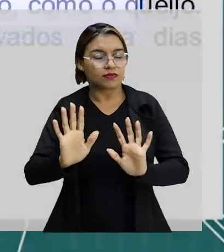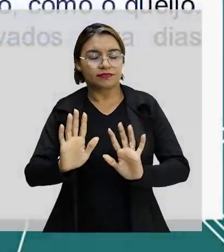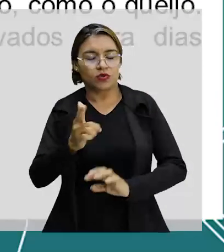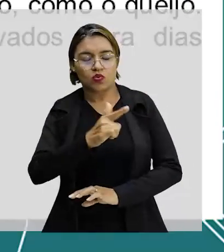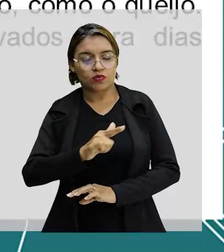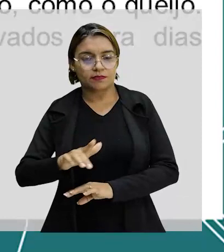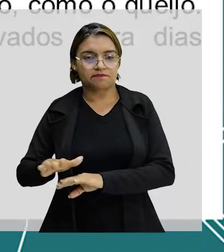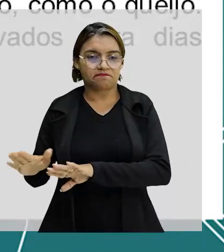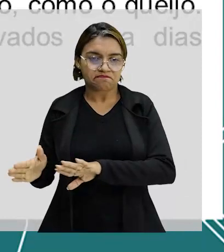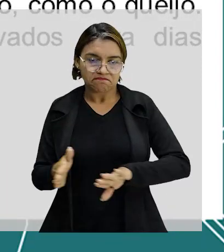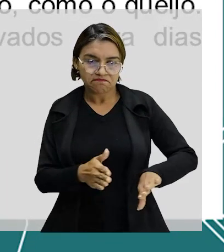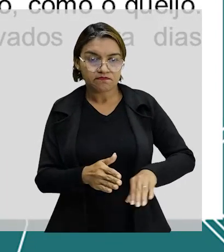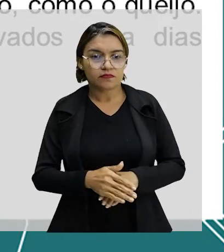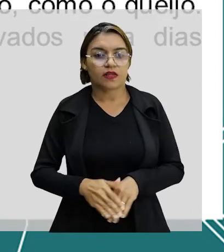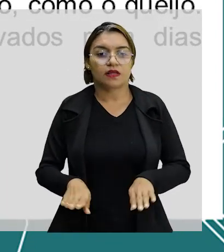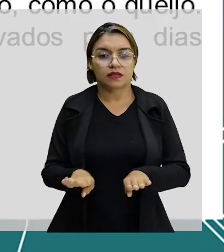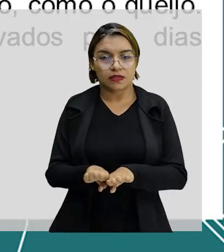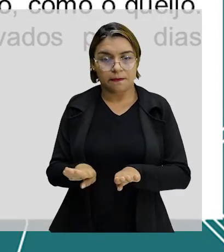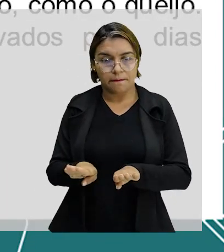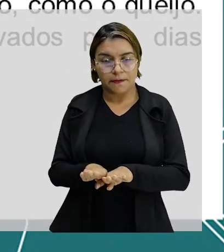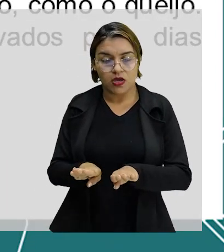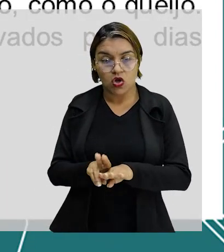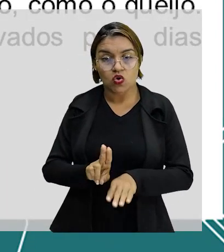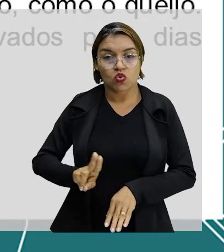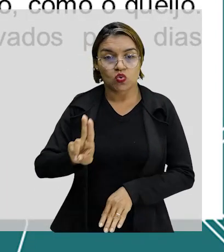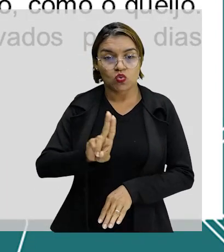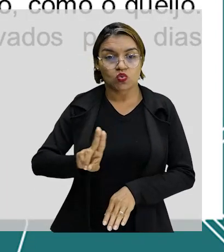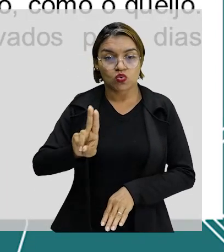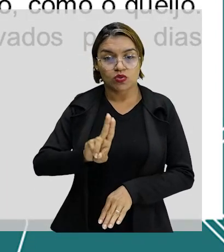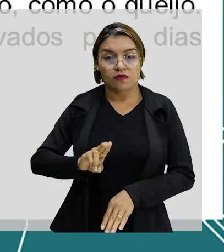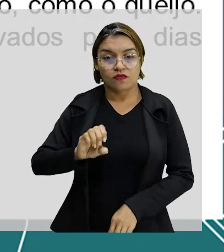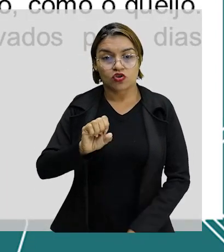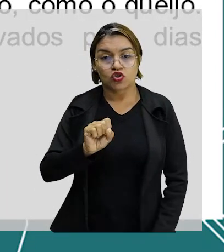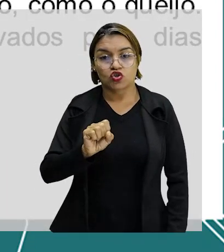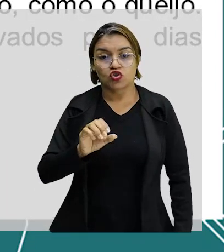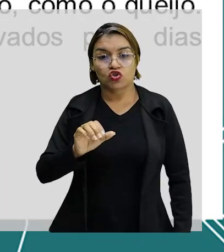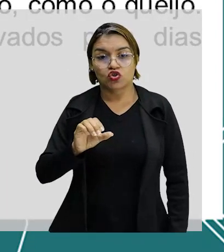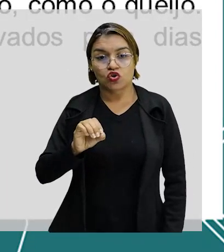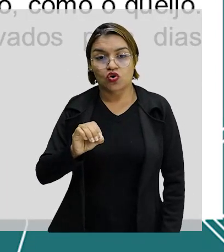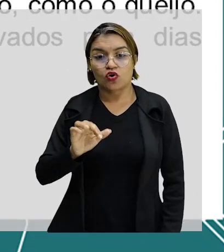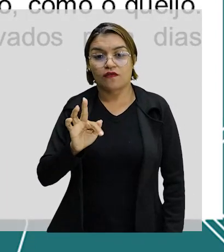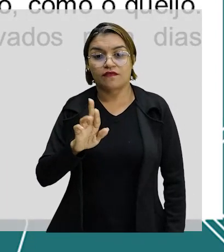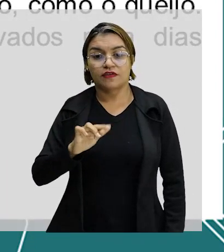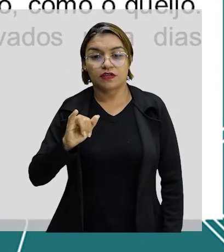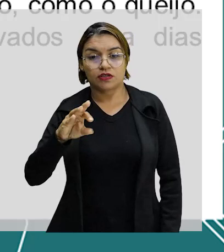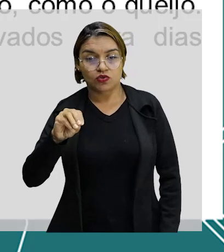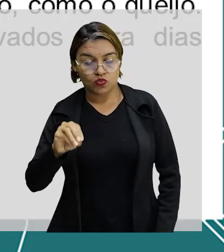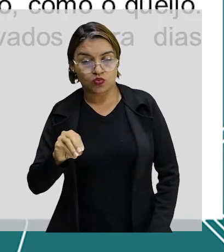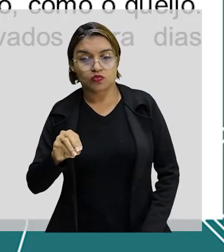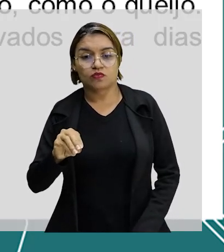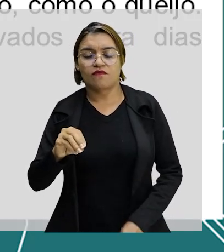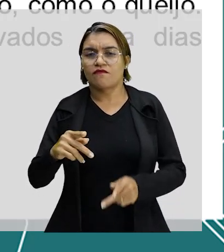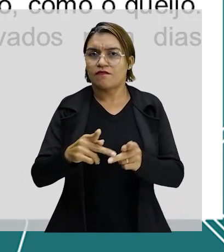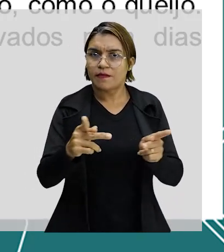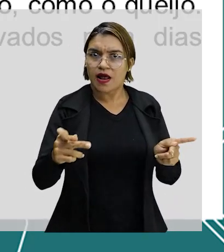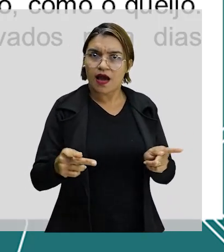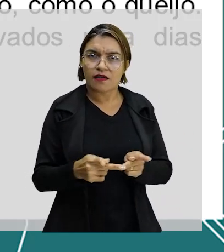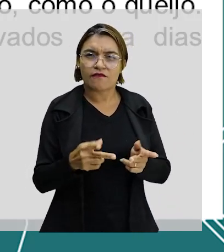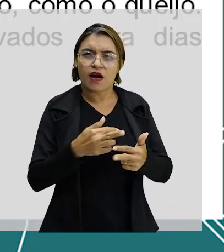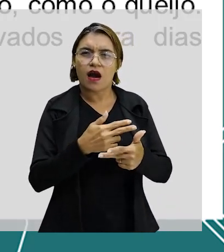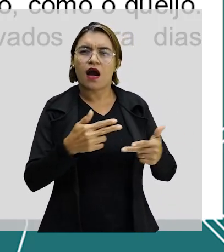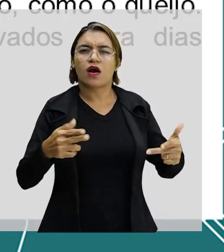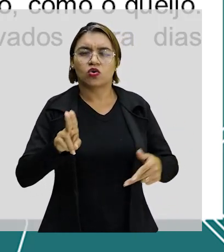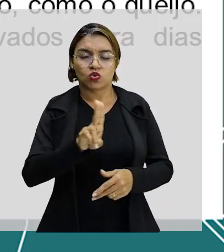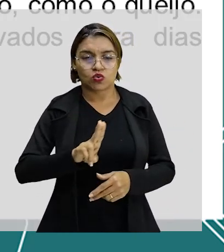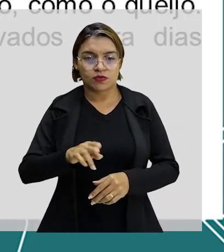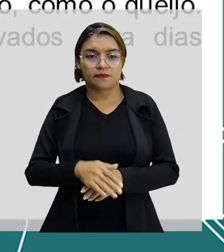A utilização do sofrito como operação inicial na preparação de muitos pratos.